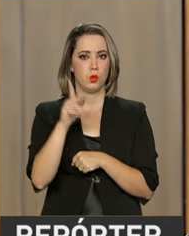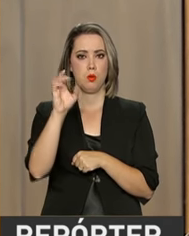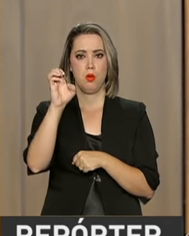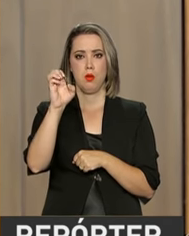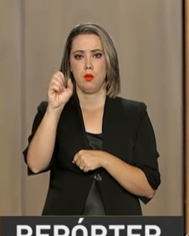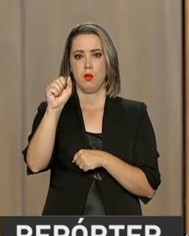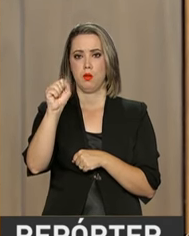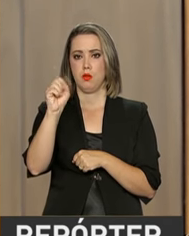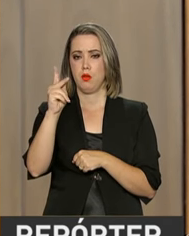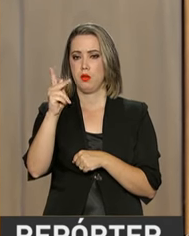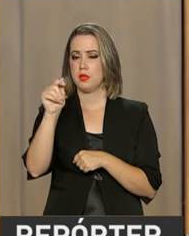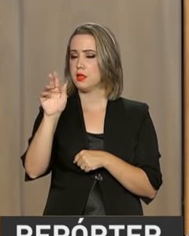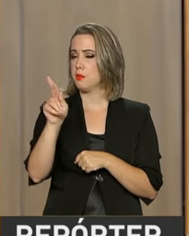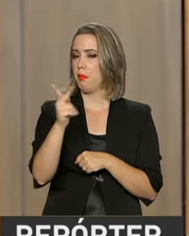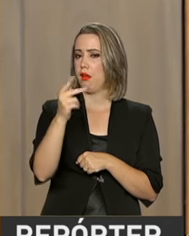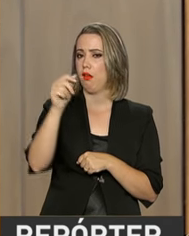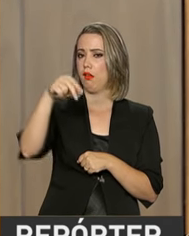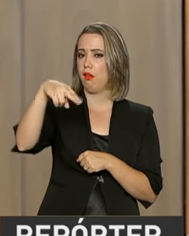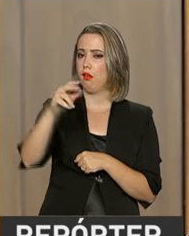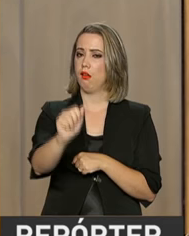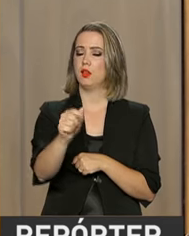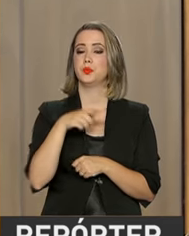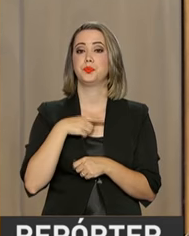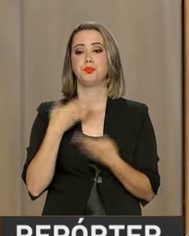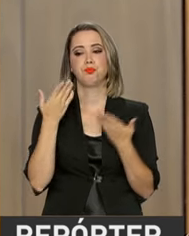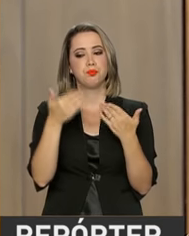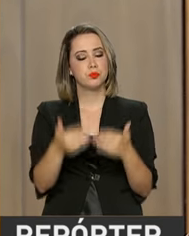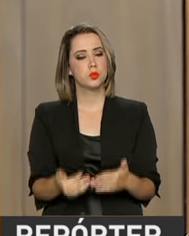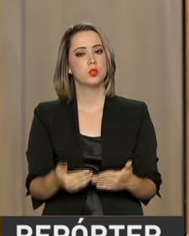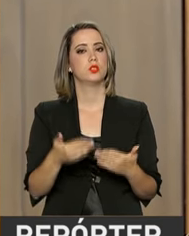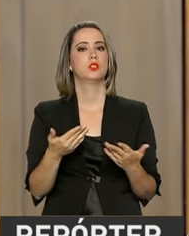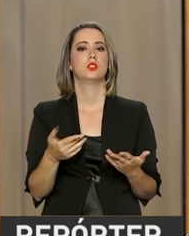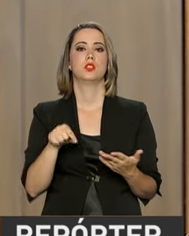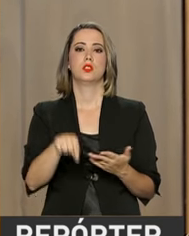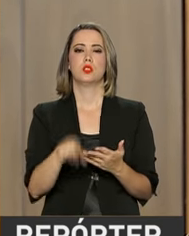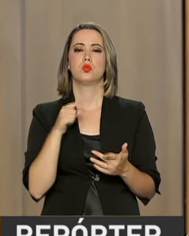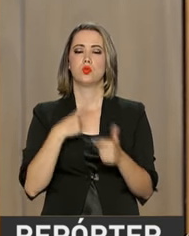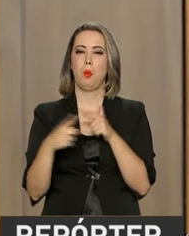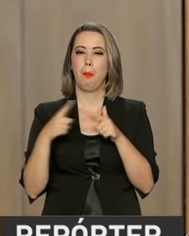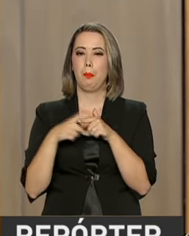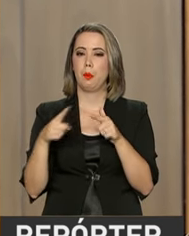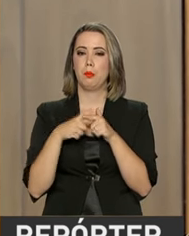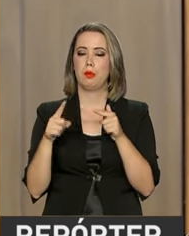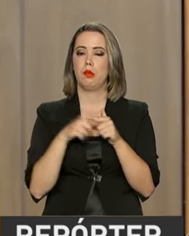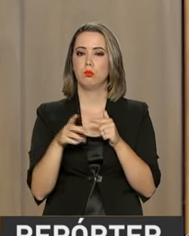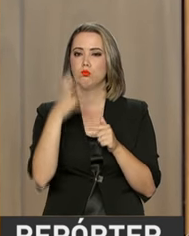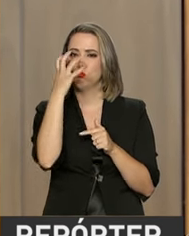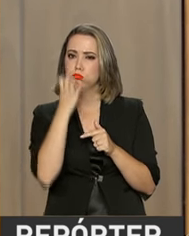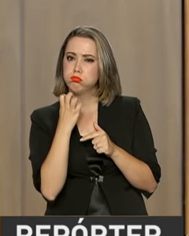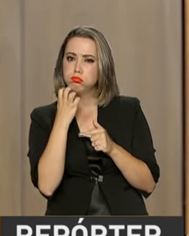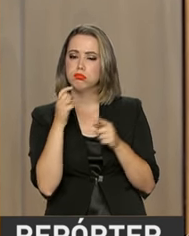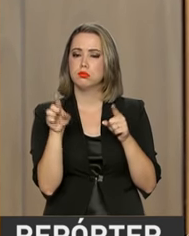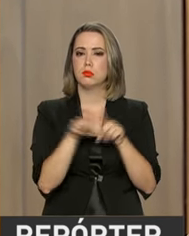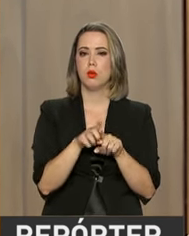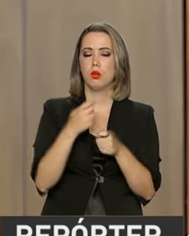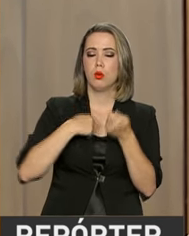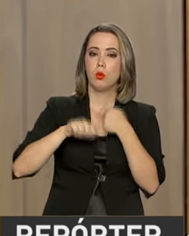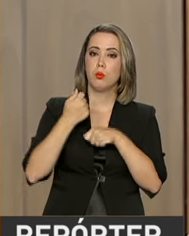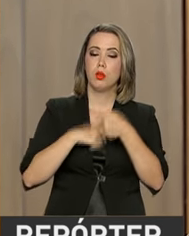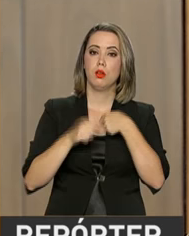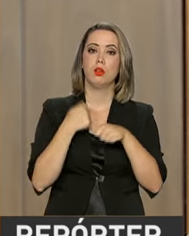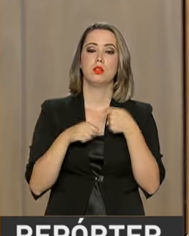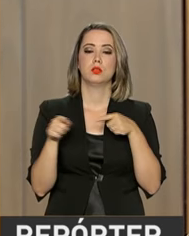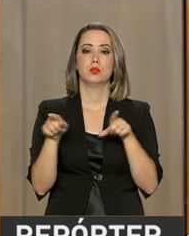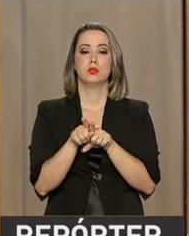em que a espanha enfrentava problemas seríssimos da na sua economia